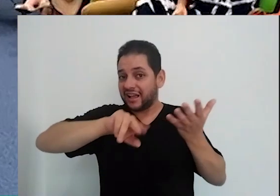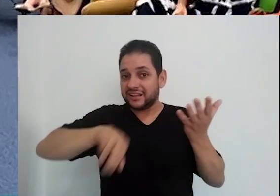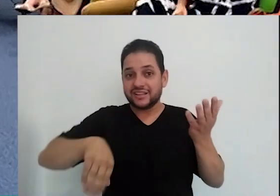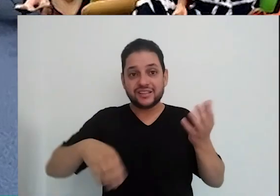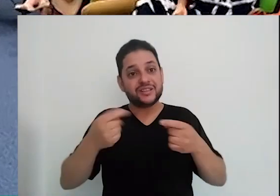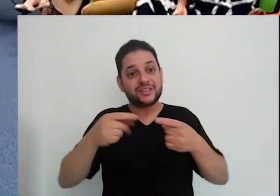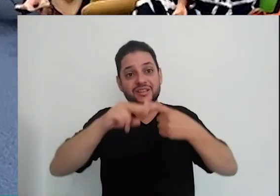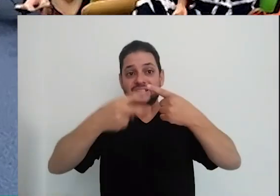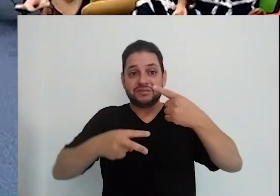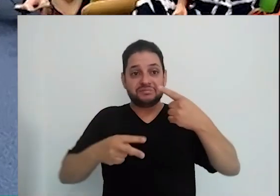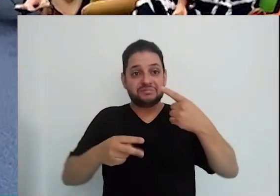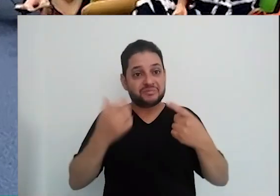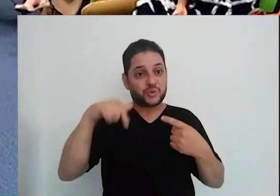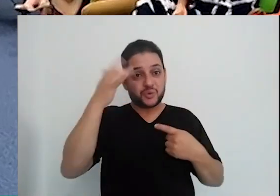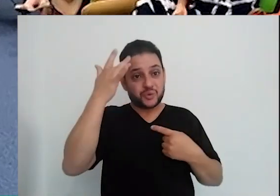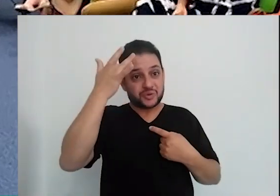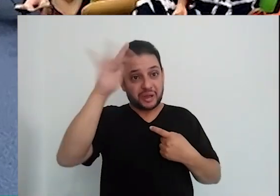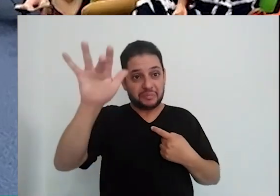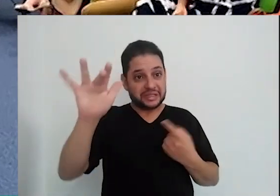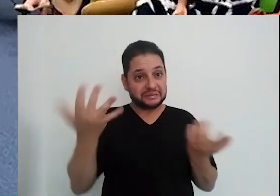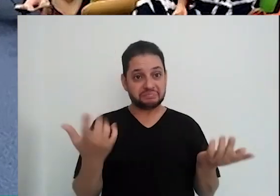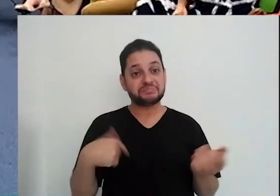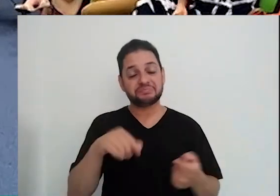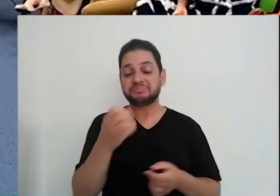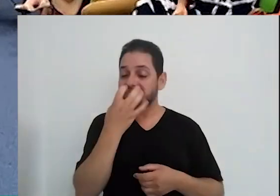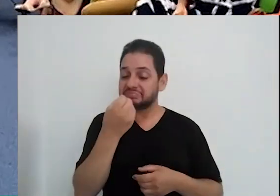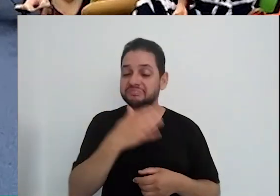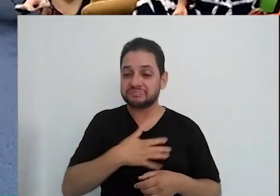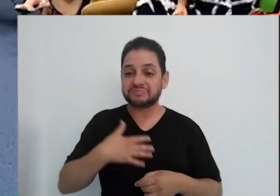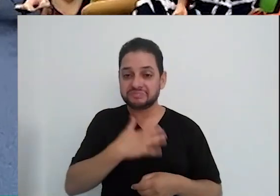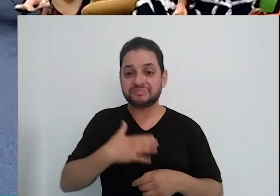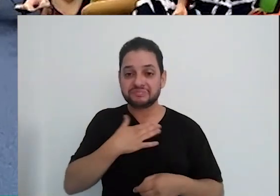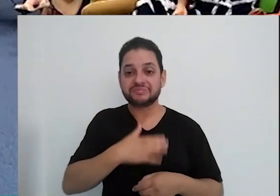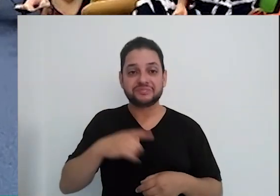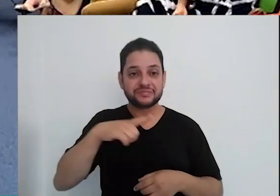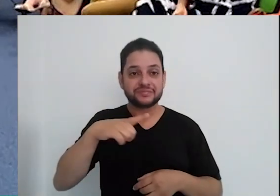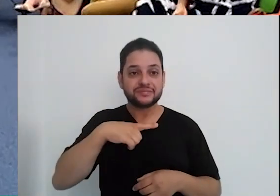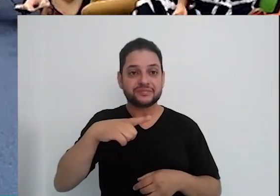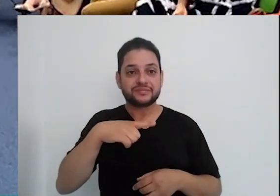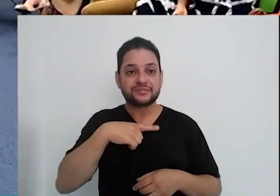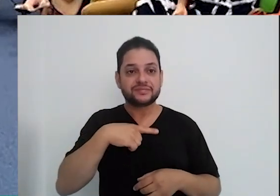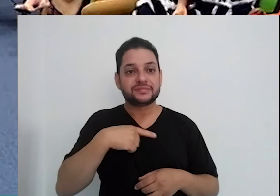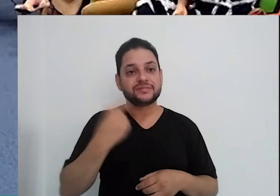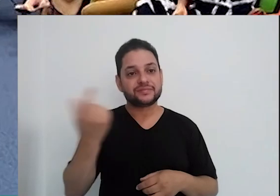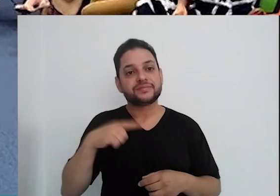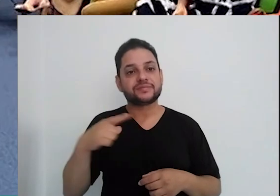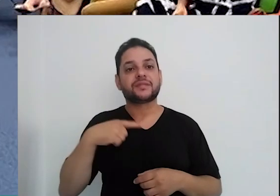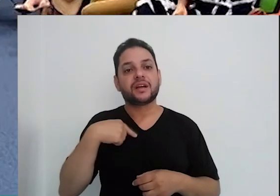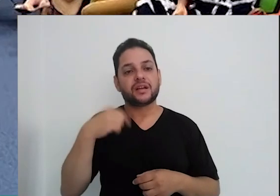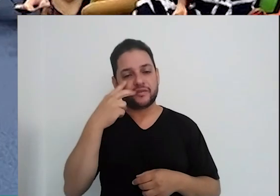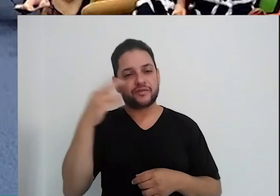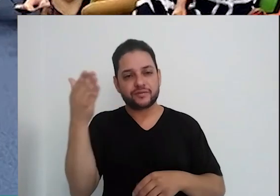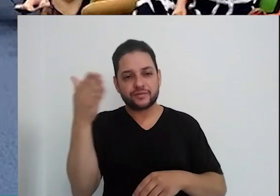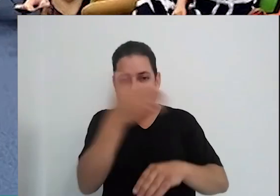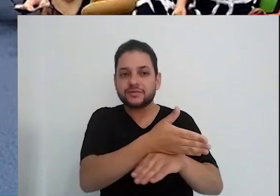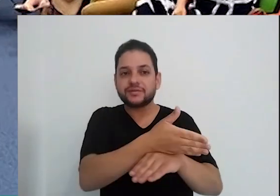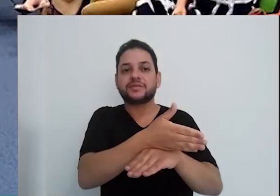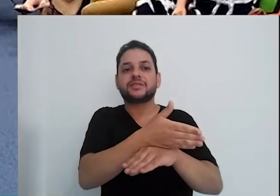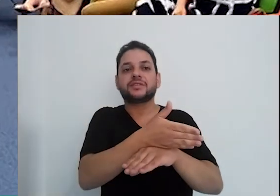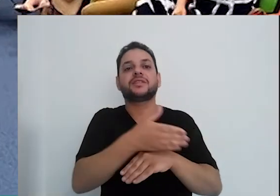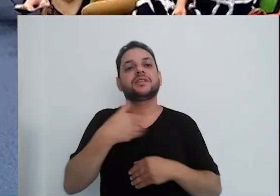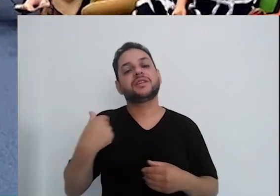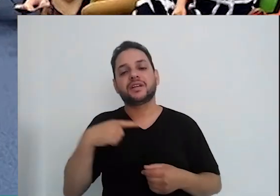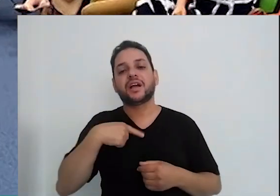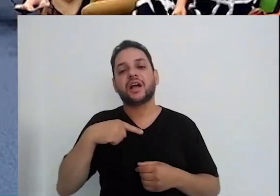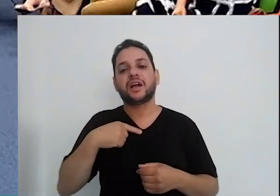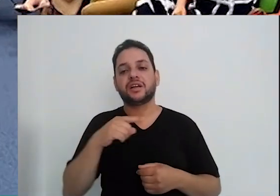bem contente que exista eh então é apresenta @ radionovela com.br tá tá sempre aberto para